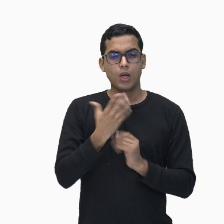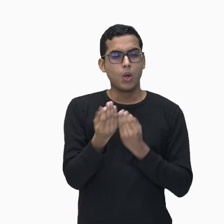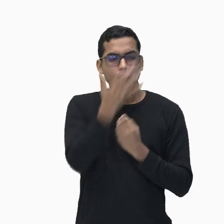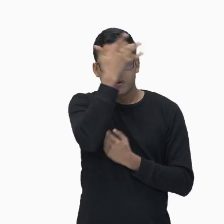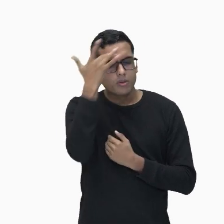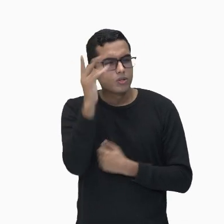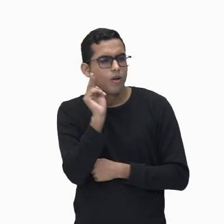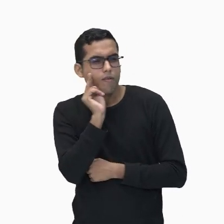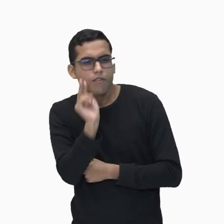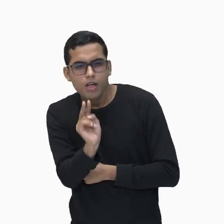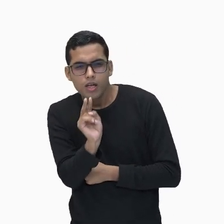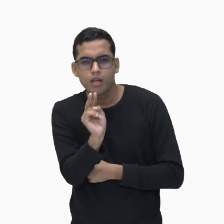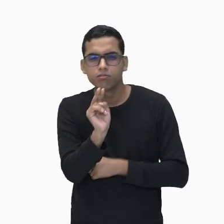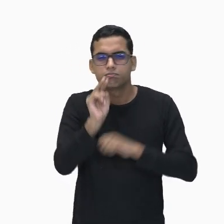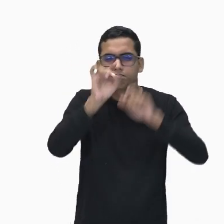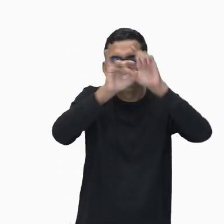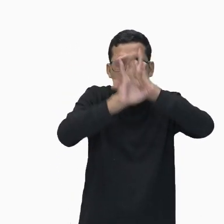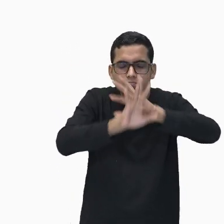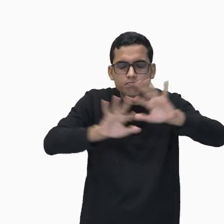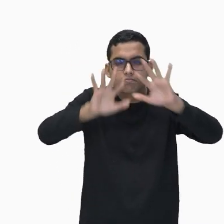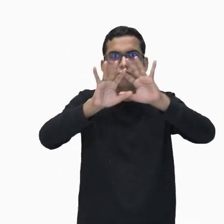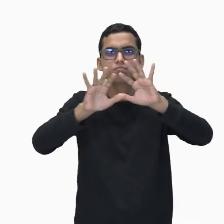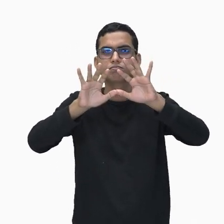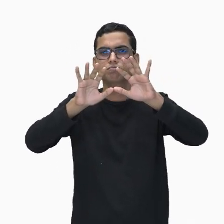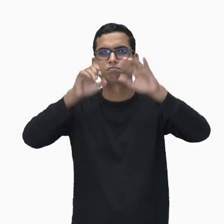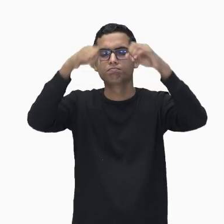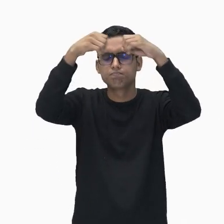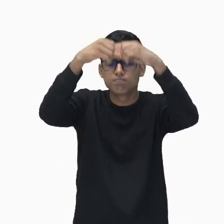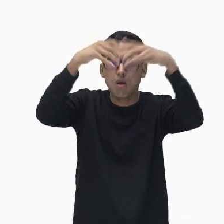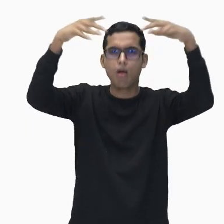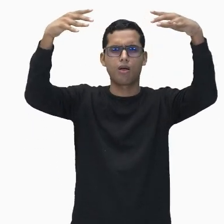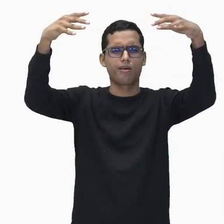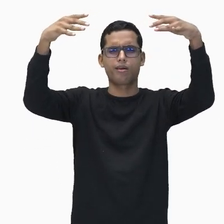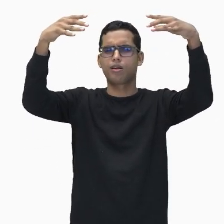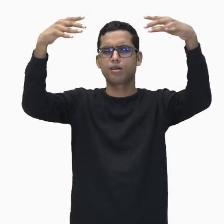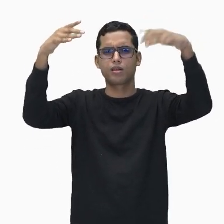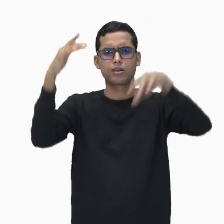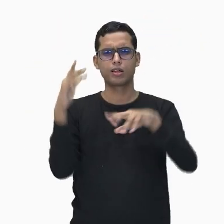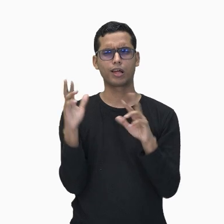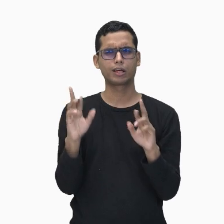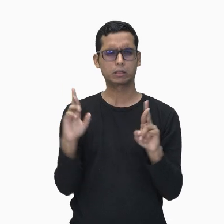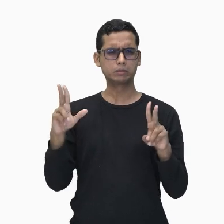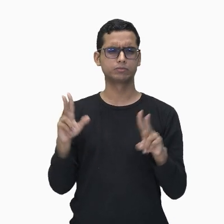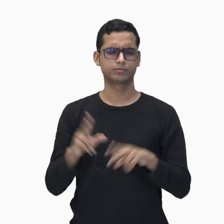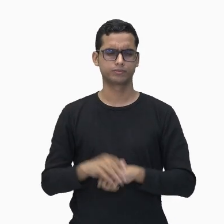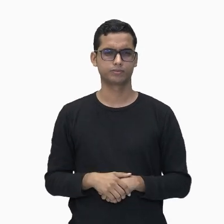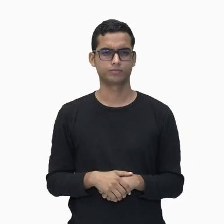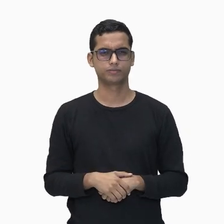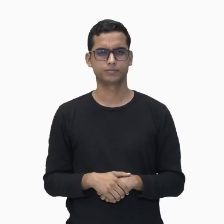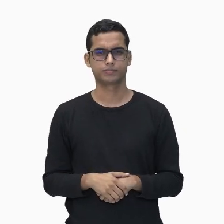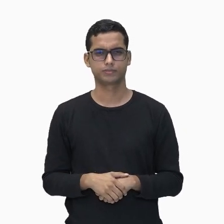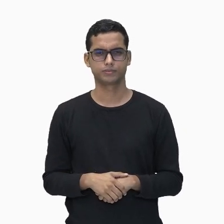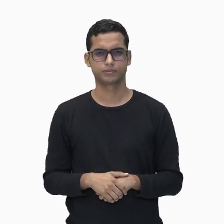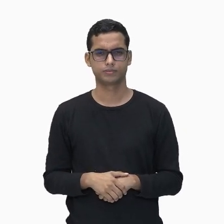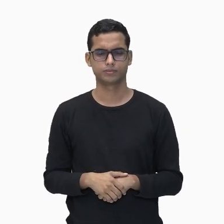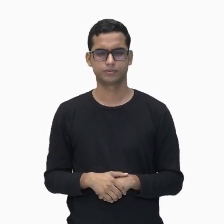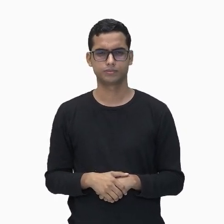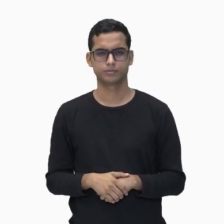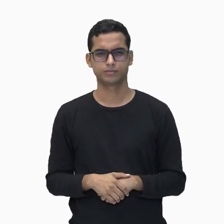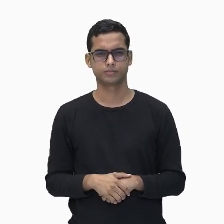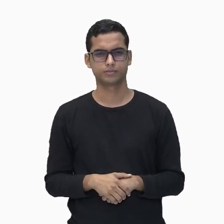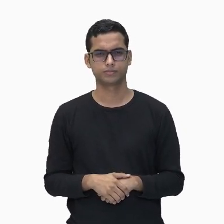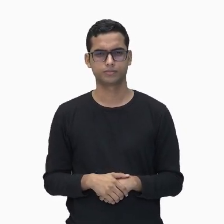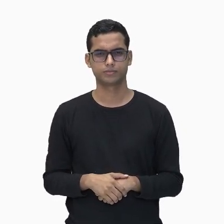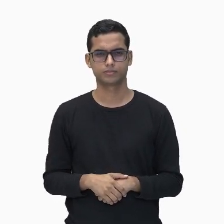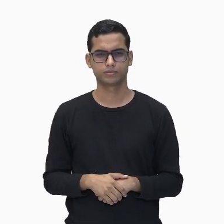enxergassem algo iluminado, algo como uma luz, né? É uma cegueira diferente. E aí essa cegueira pode ser